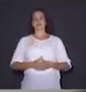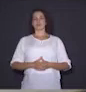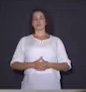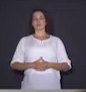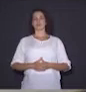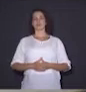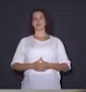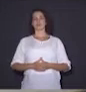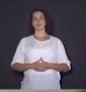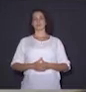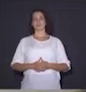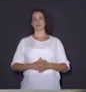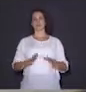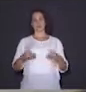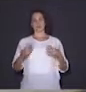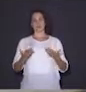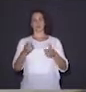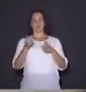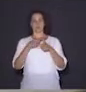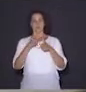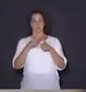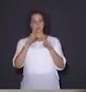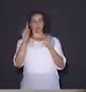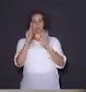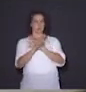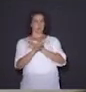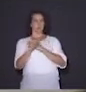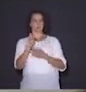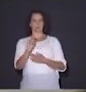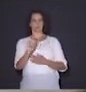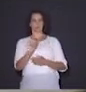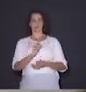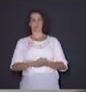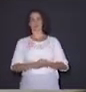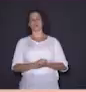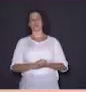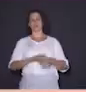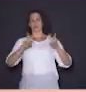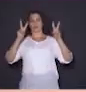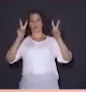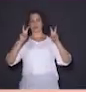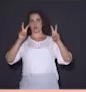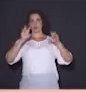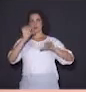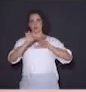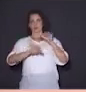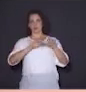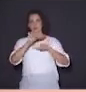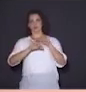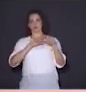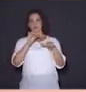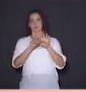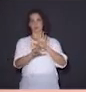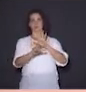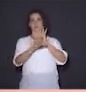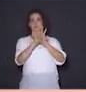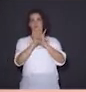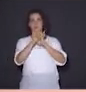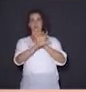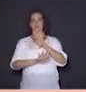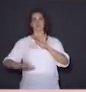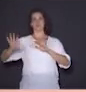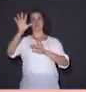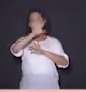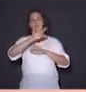então a primeira pergunta ela fala o tema das mudanças na lei gera geral das telecomunicações